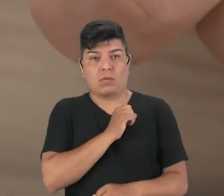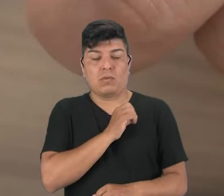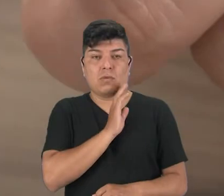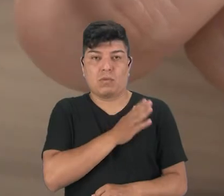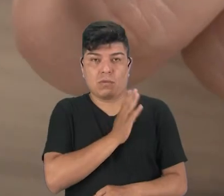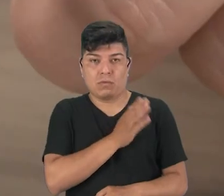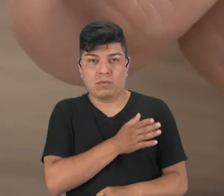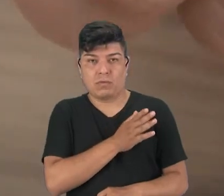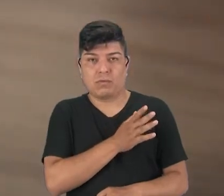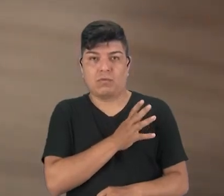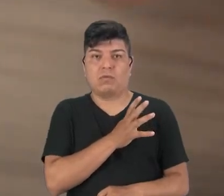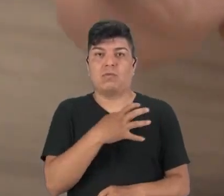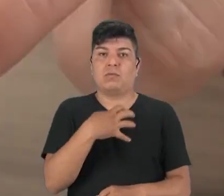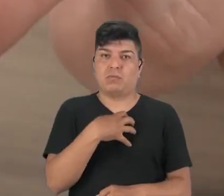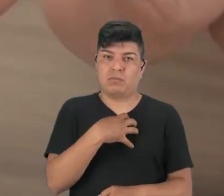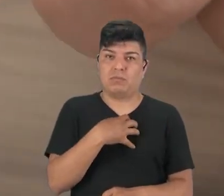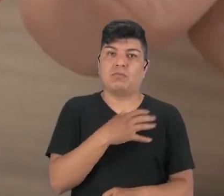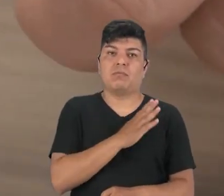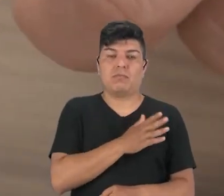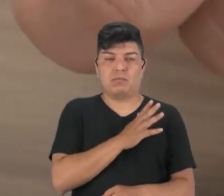cardíacos da pessoa,